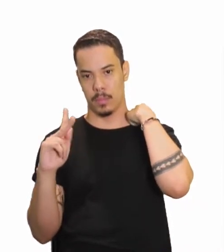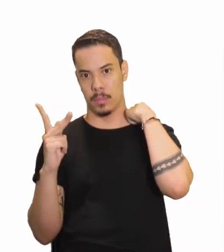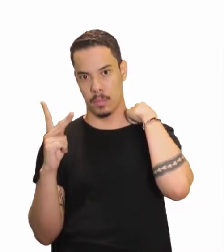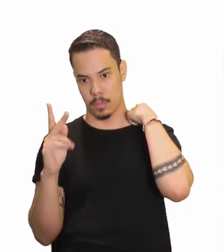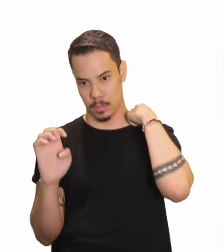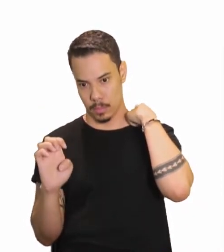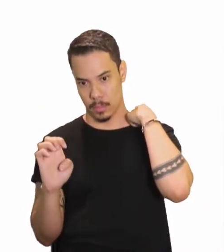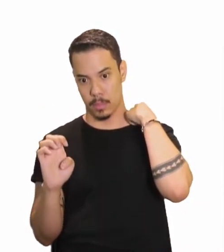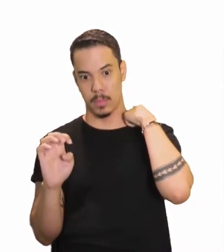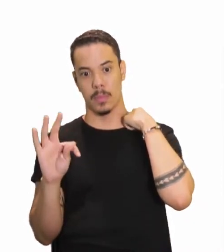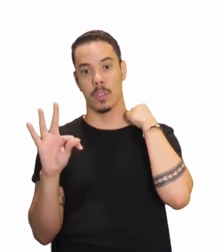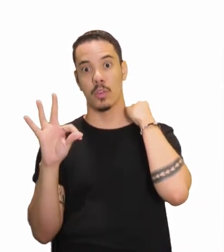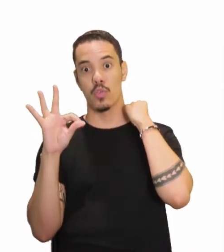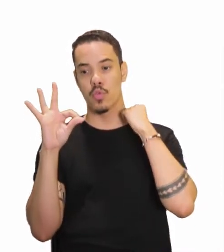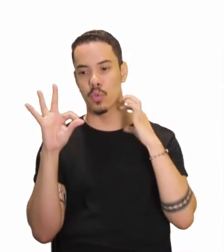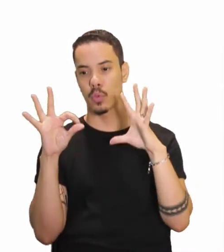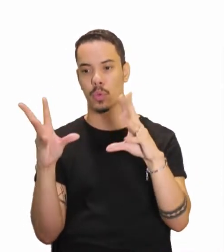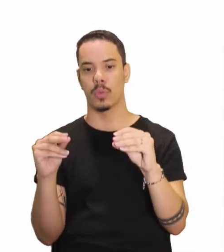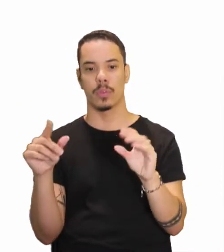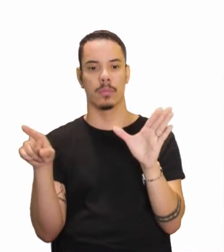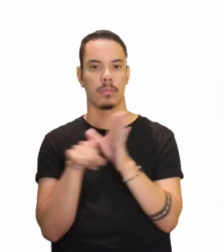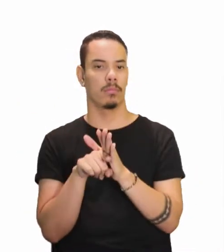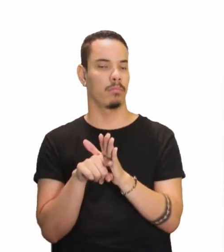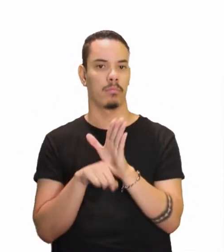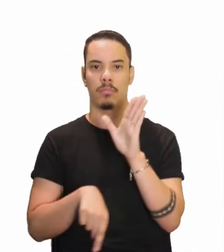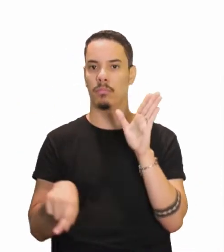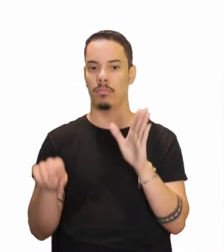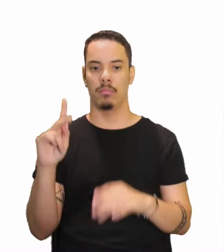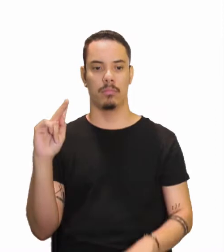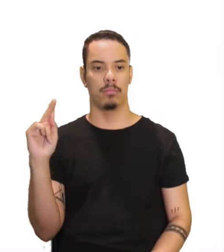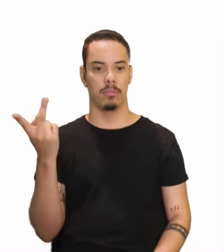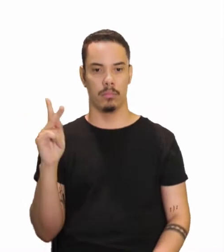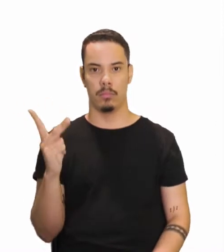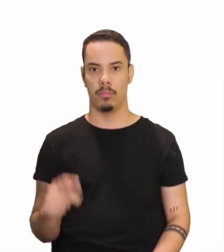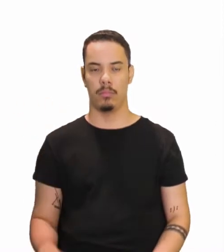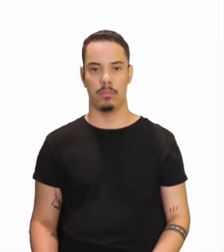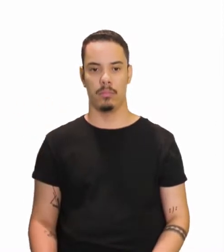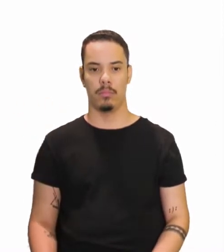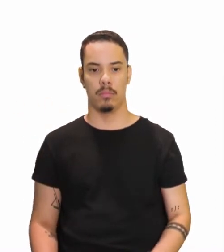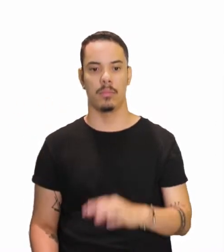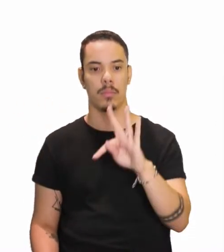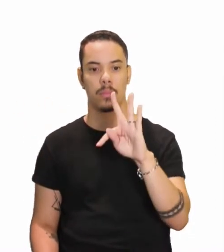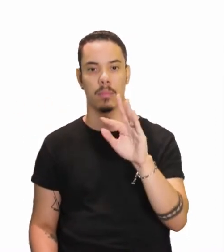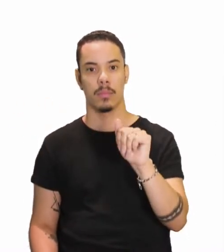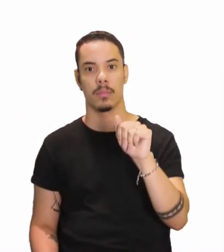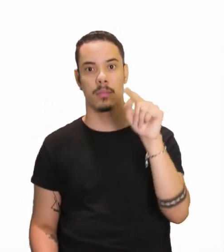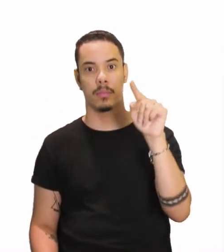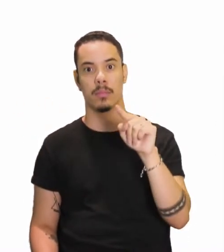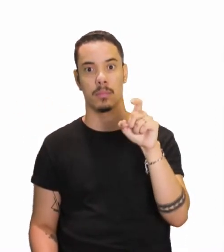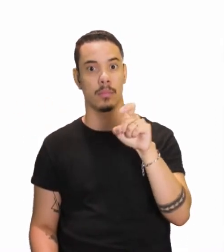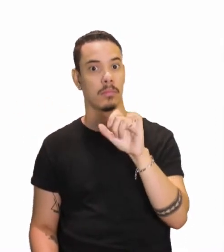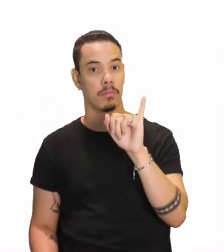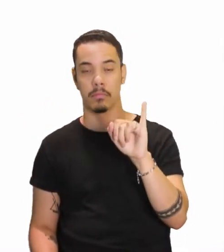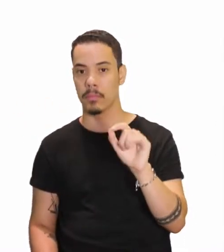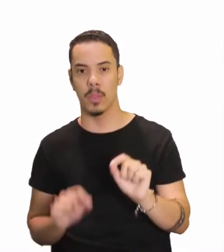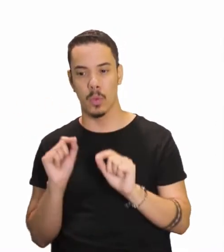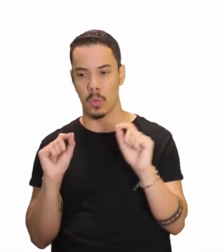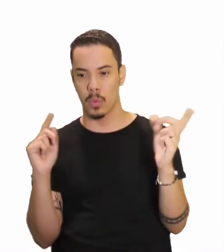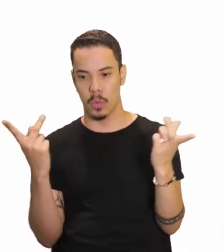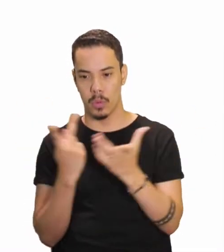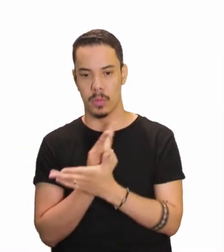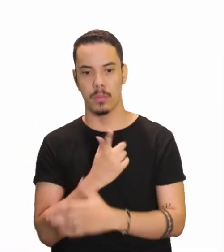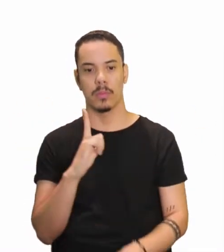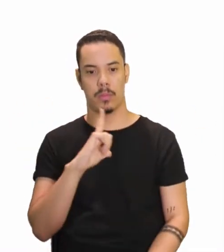o som de todas, menos do H, beleza? E táxi? Táxi, o que aconteceu aqui, amadinho? Eu tenho